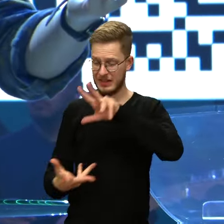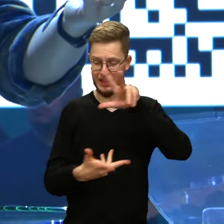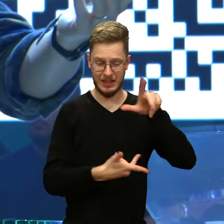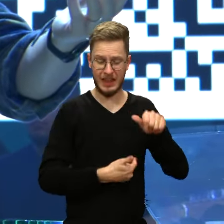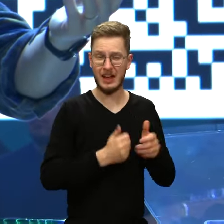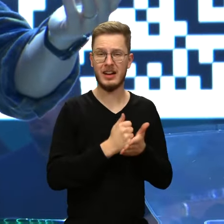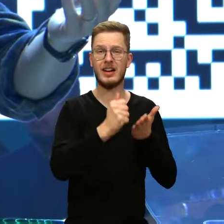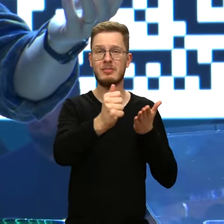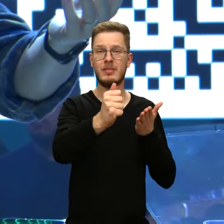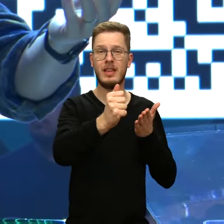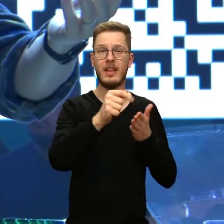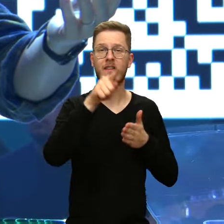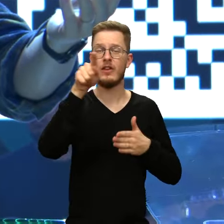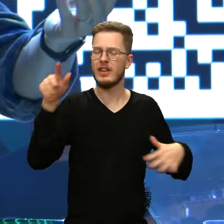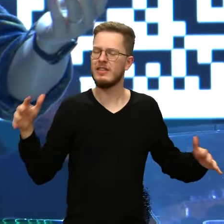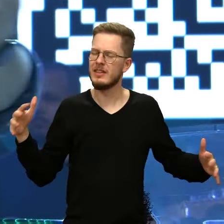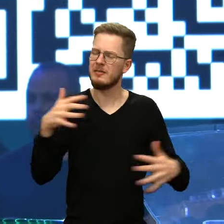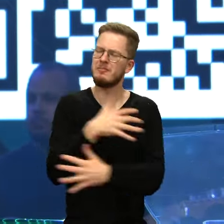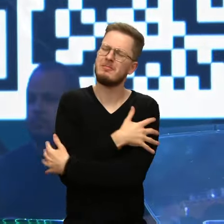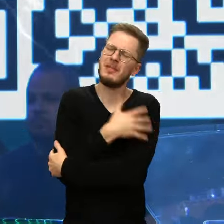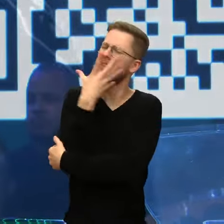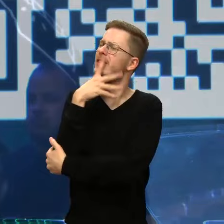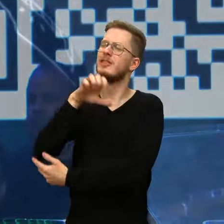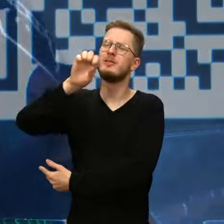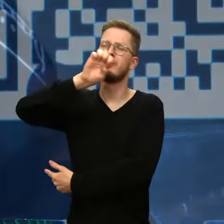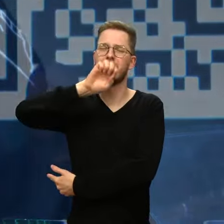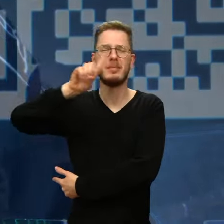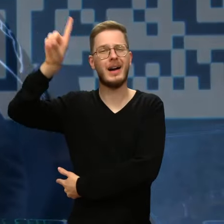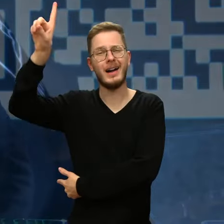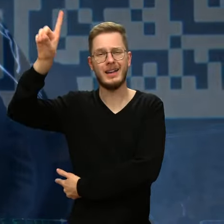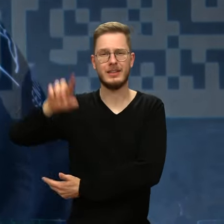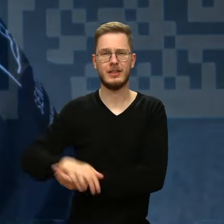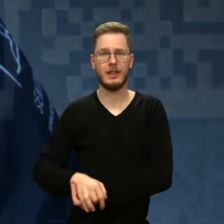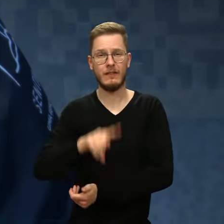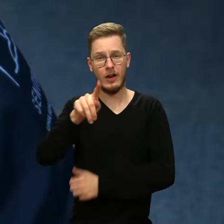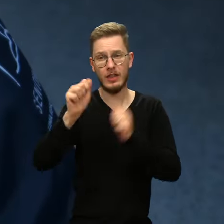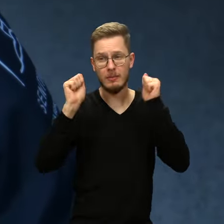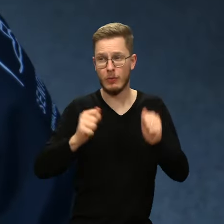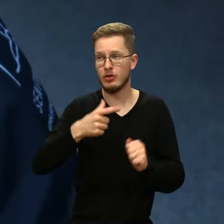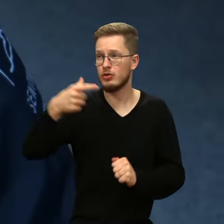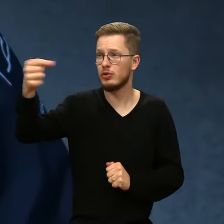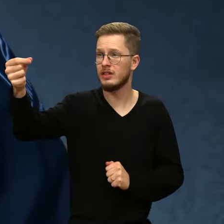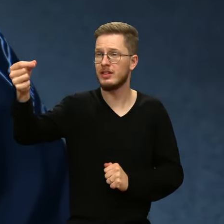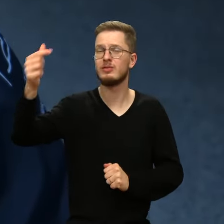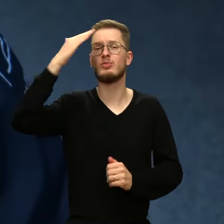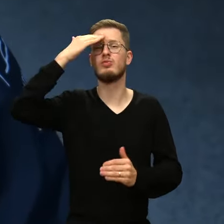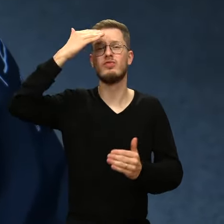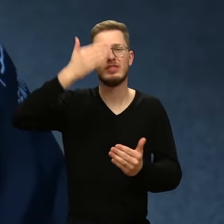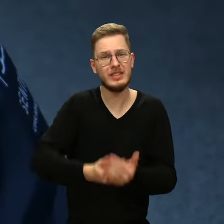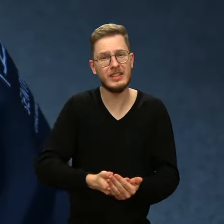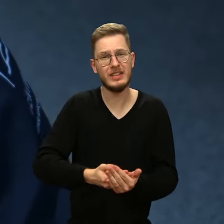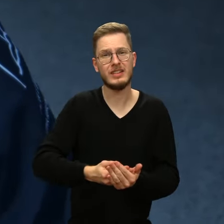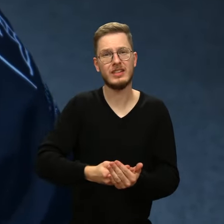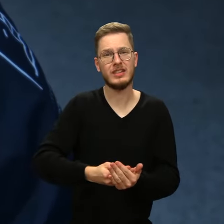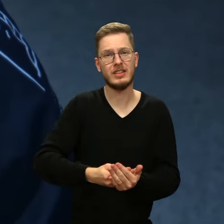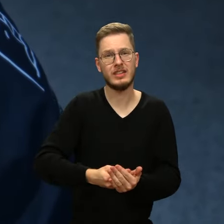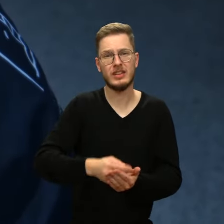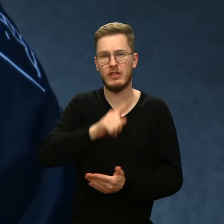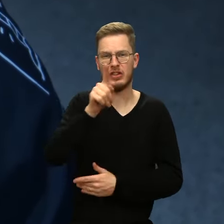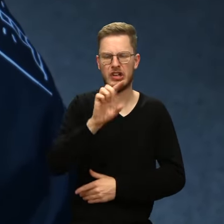para os braços do seu Pai. A partir de hoje você pode sair daqui com a certeza de que você não é mais só